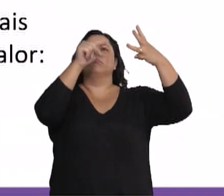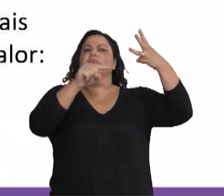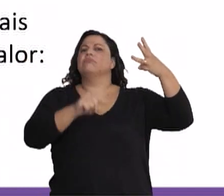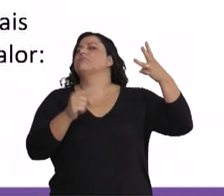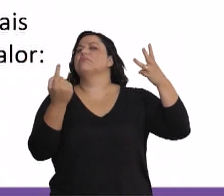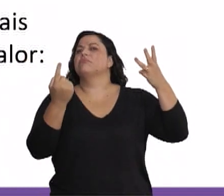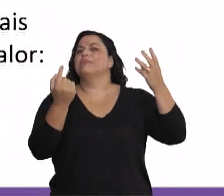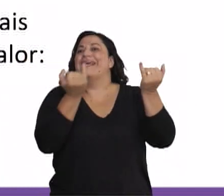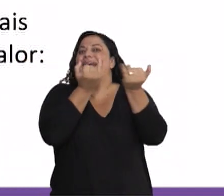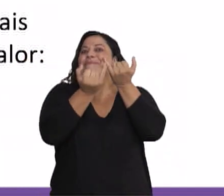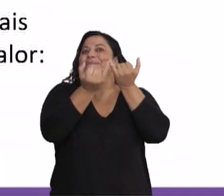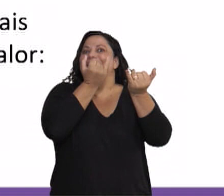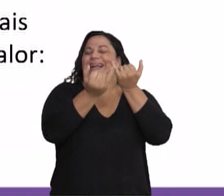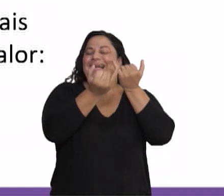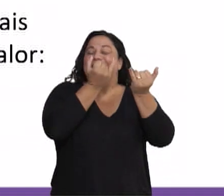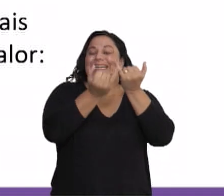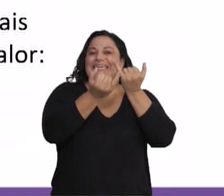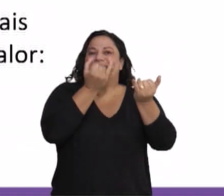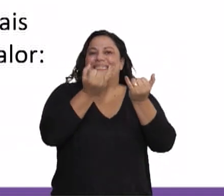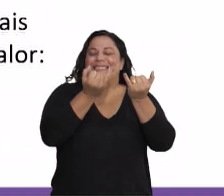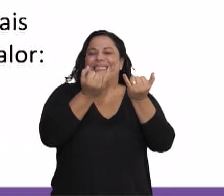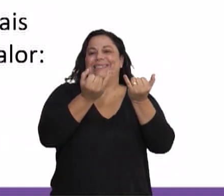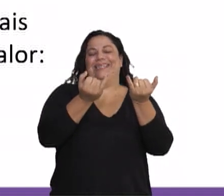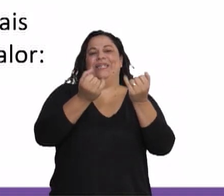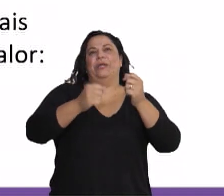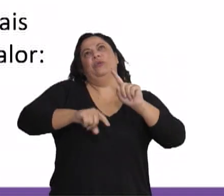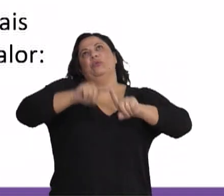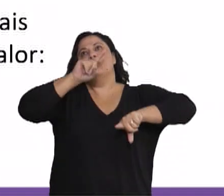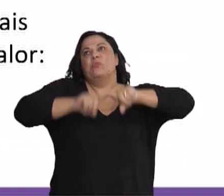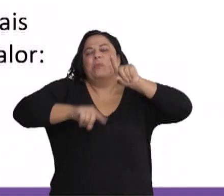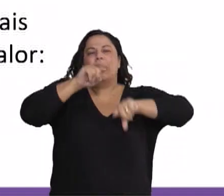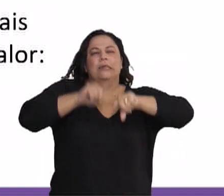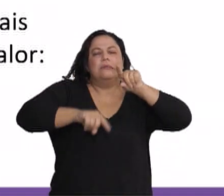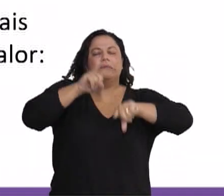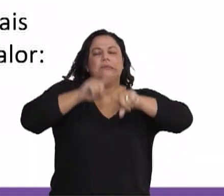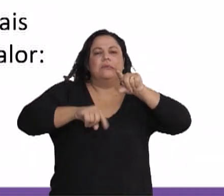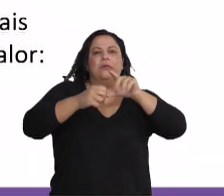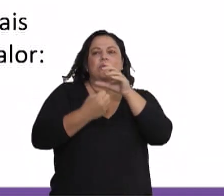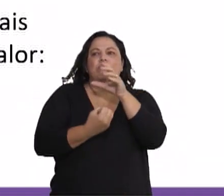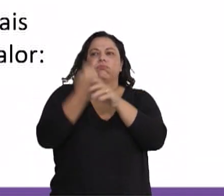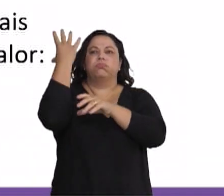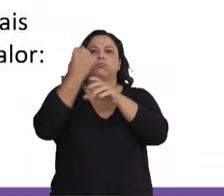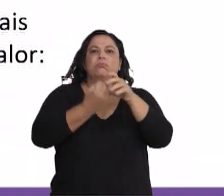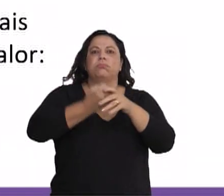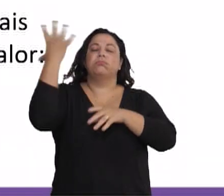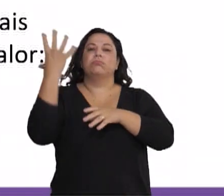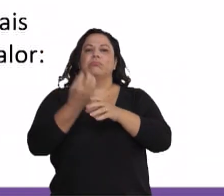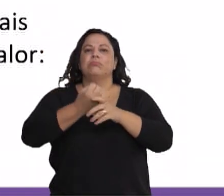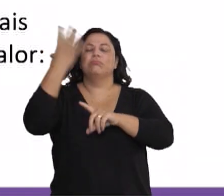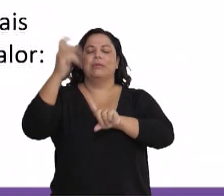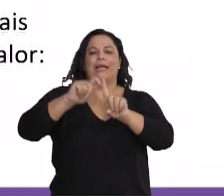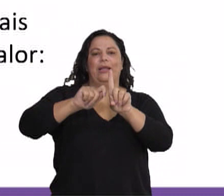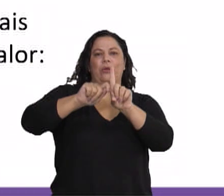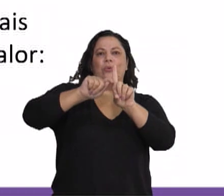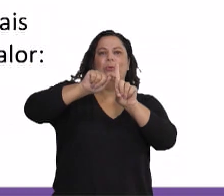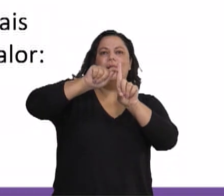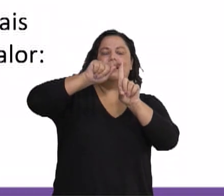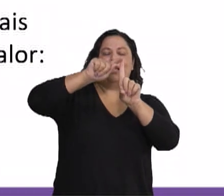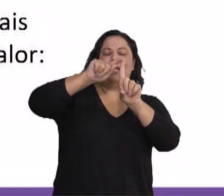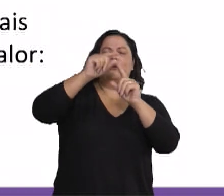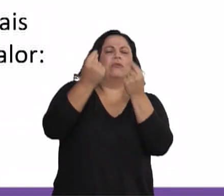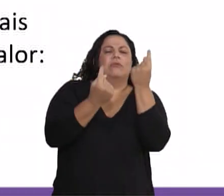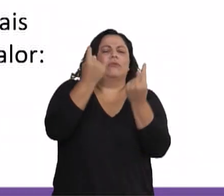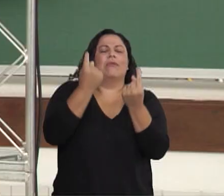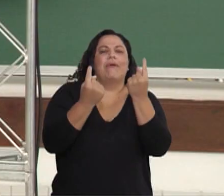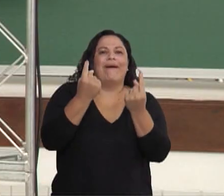isolantes térmicos, isso é, materiais ou estruturas que dificultam a transferência ou a dissipação de calor. Pessoal, numa